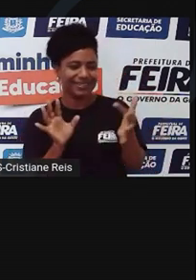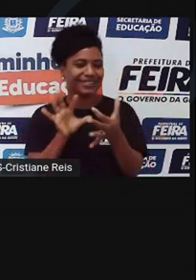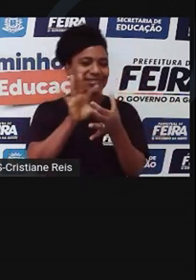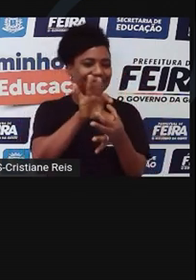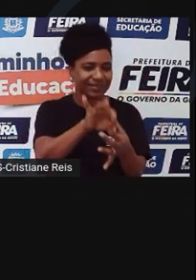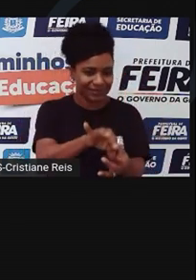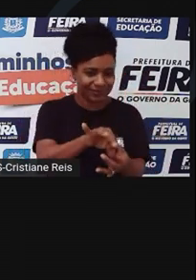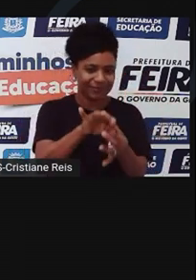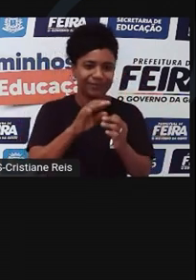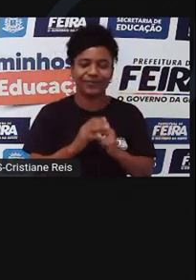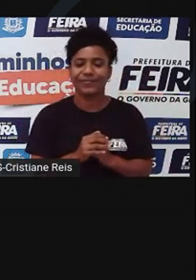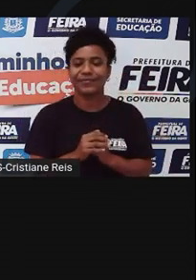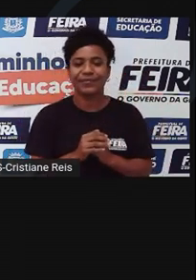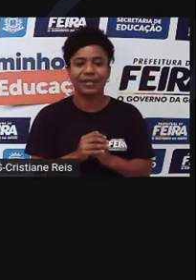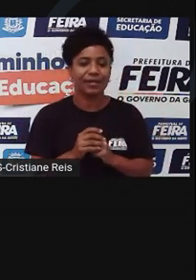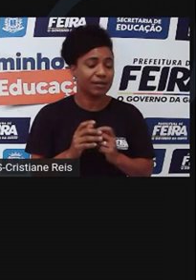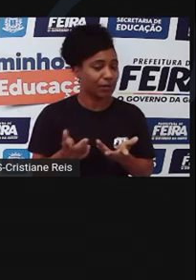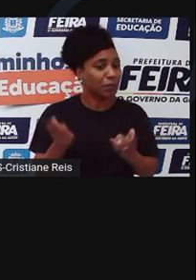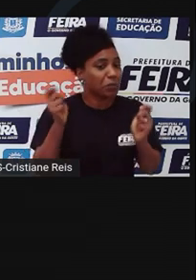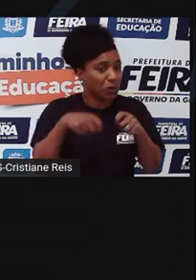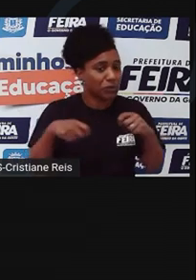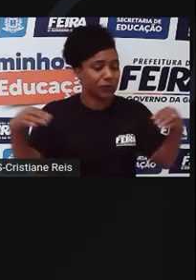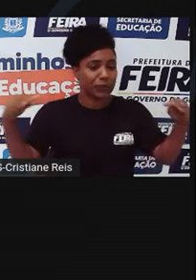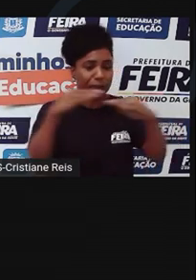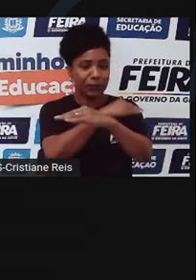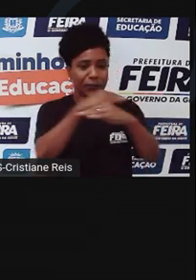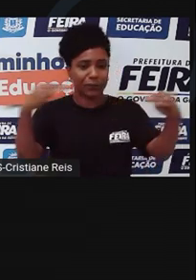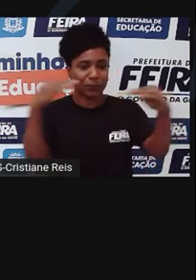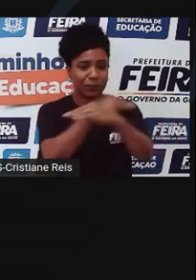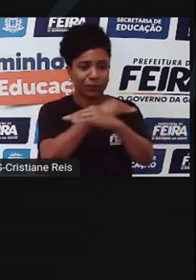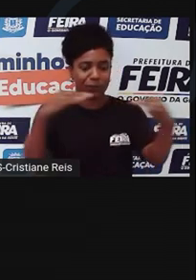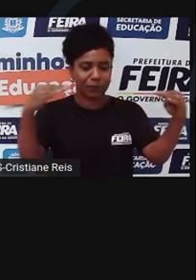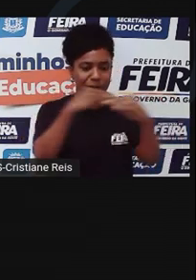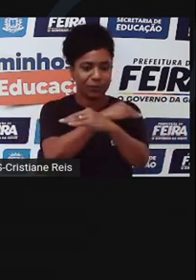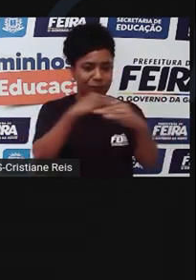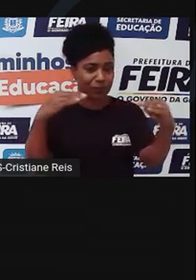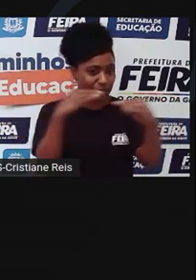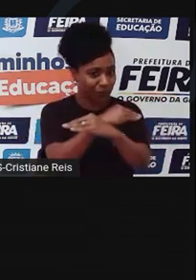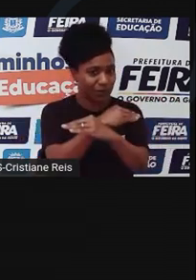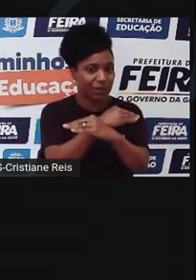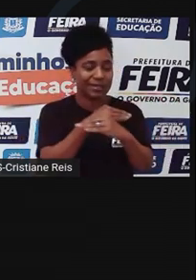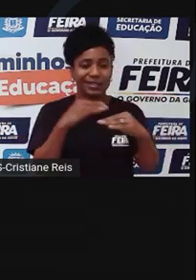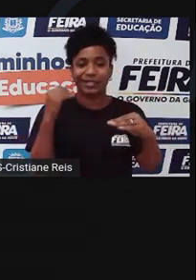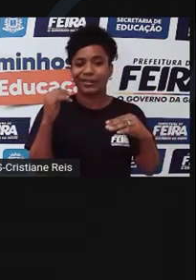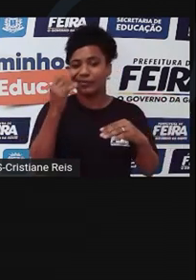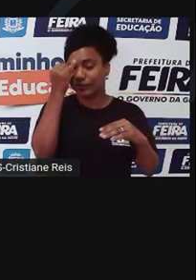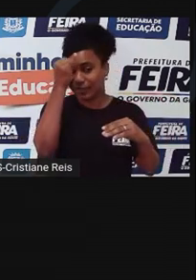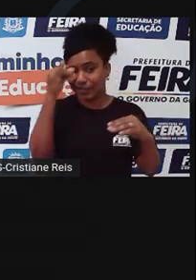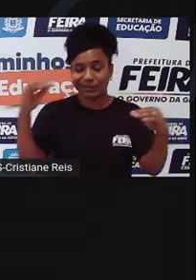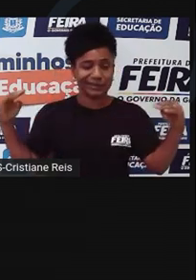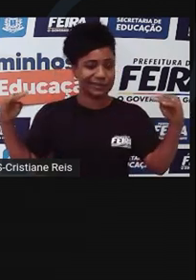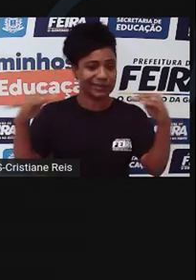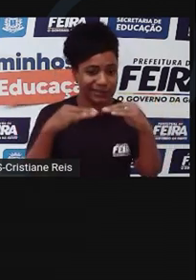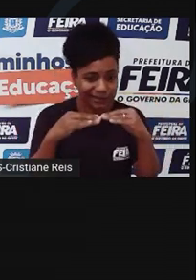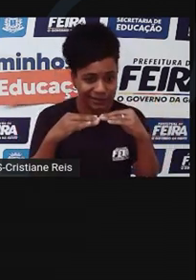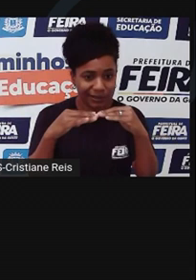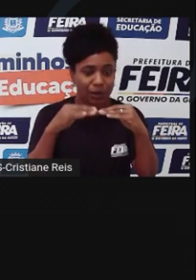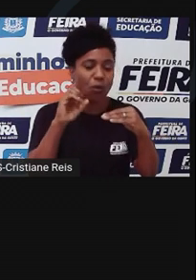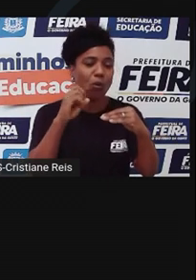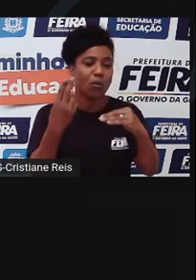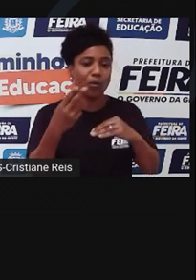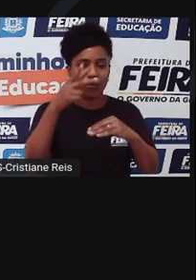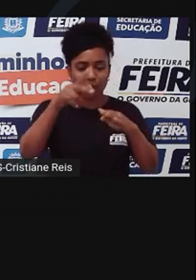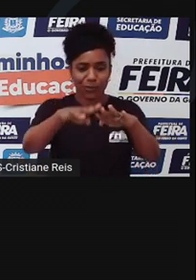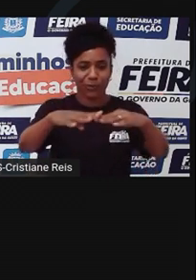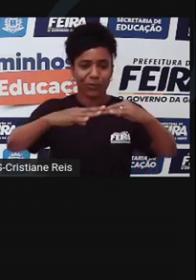isso pode-se por exemplo evitar acidentes Pois uma vez que um sensor detecta que alguém que usou na faixa de pedestres o semáforo